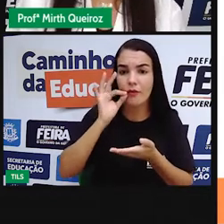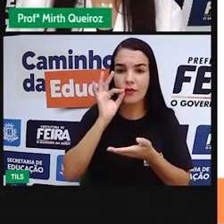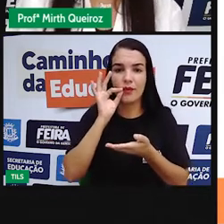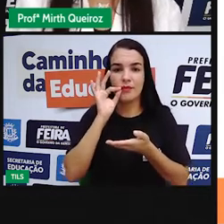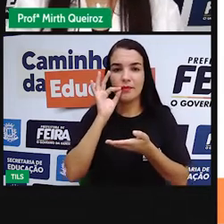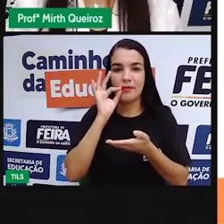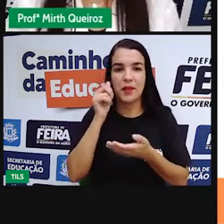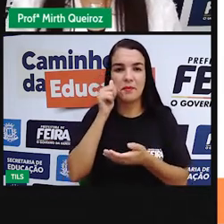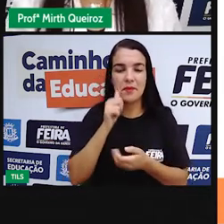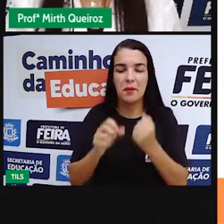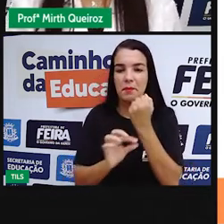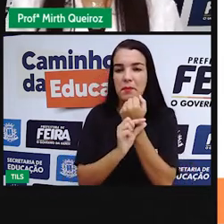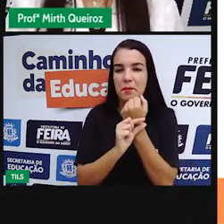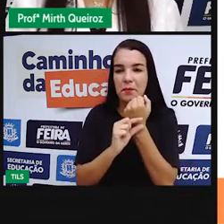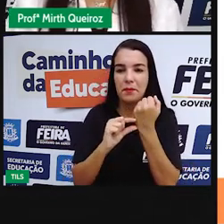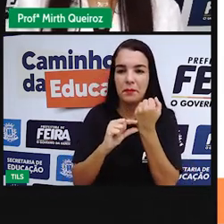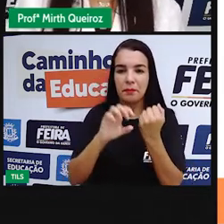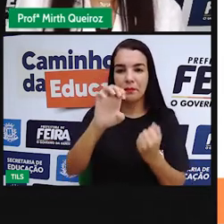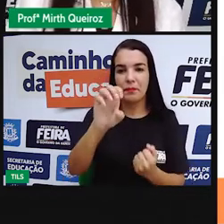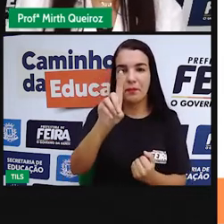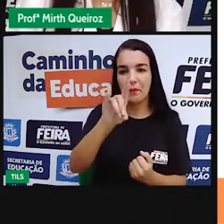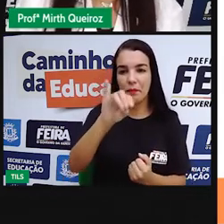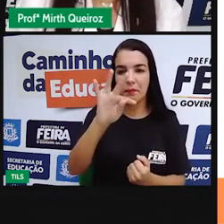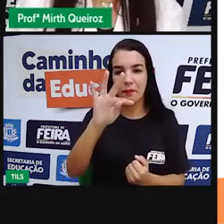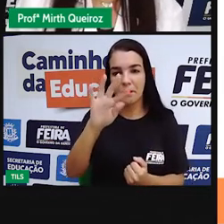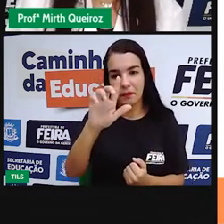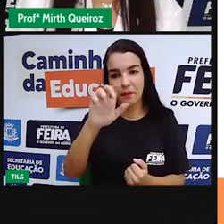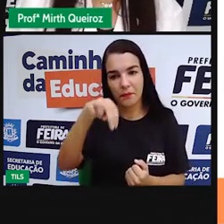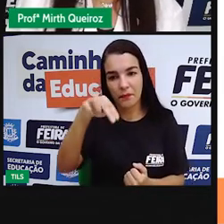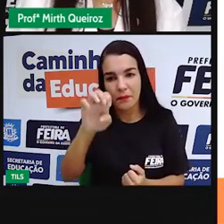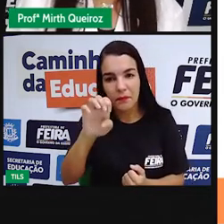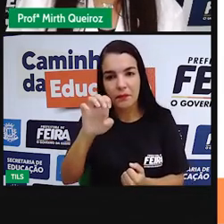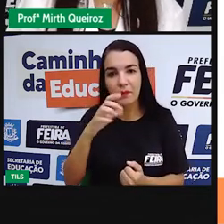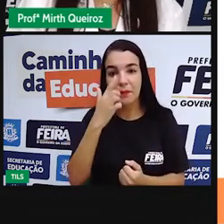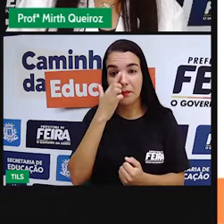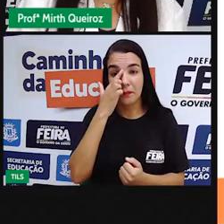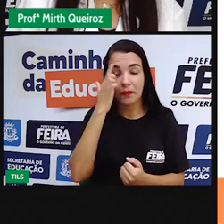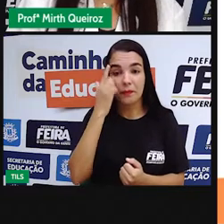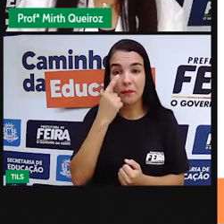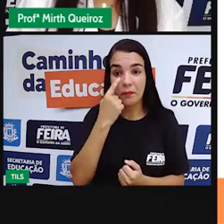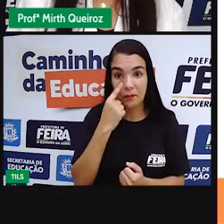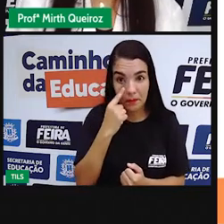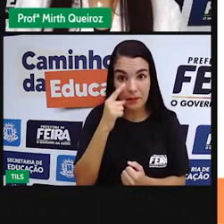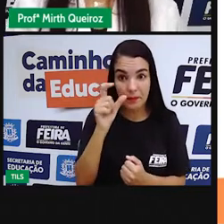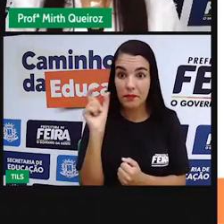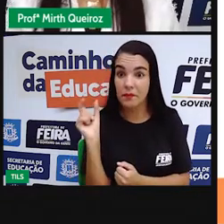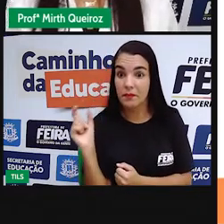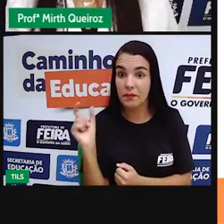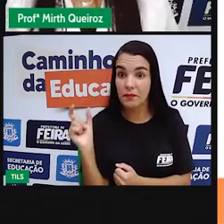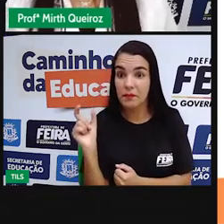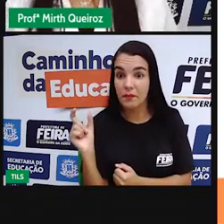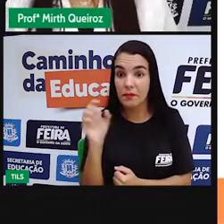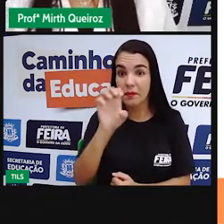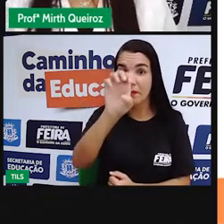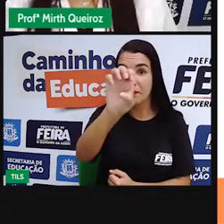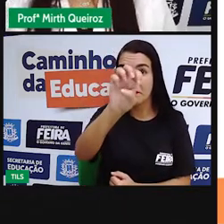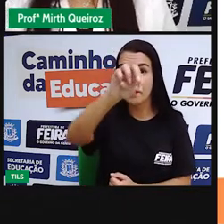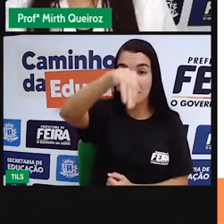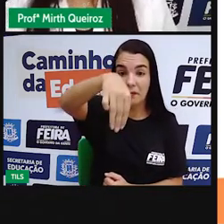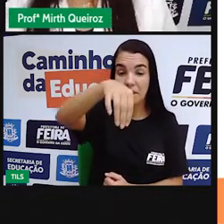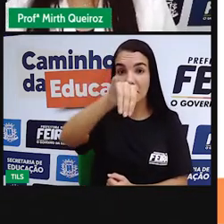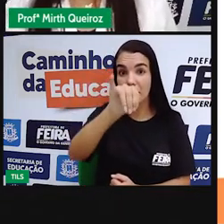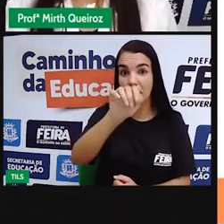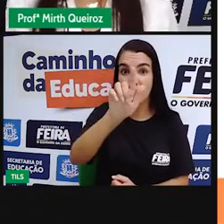Adilene Toledo, esse poema. E note aí que nós temos a palavra emigrar. Lembra que a gente já estudou o que